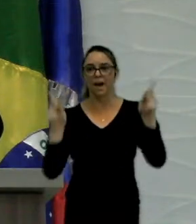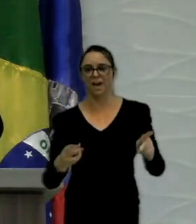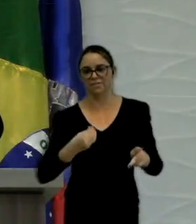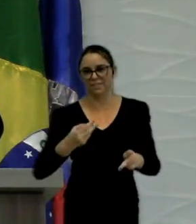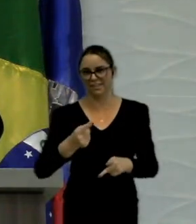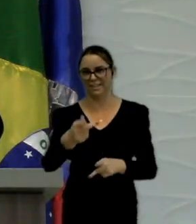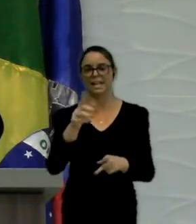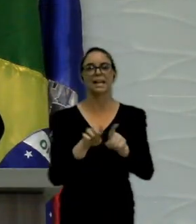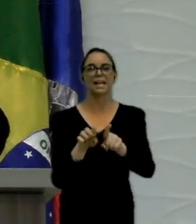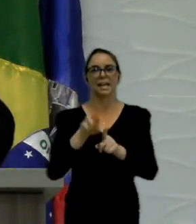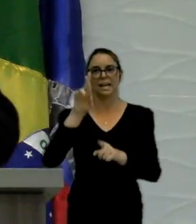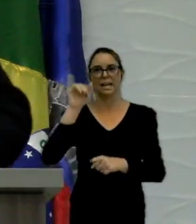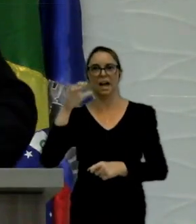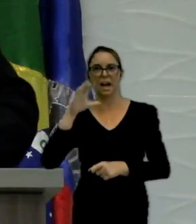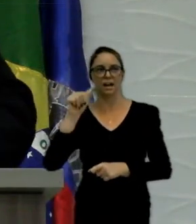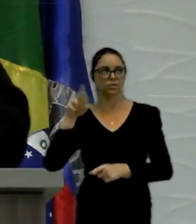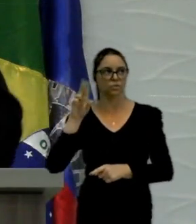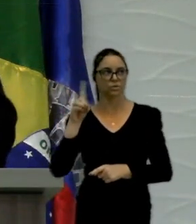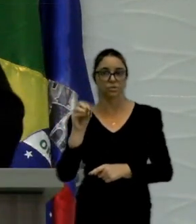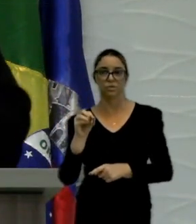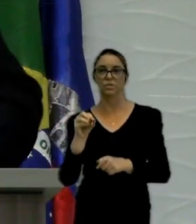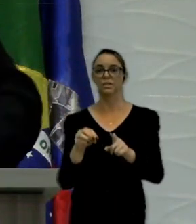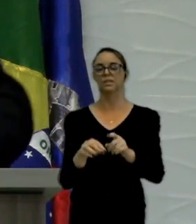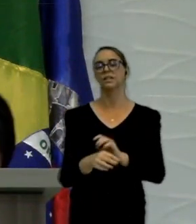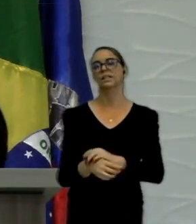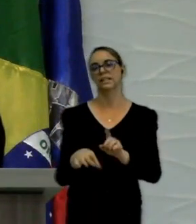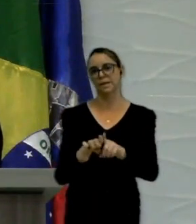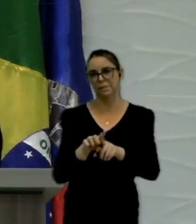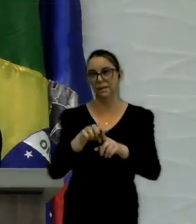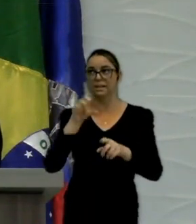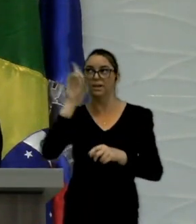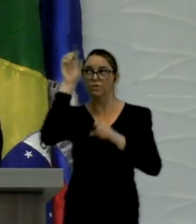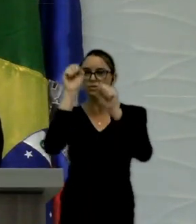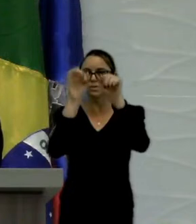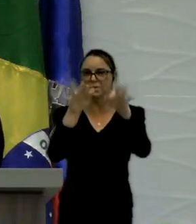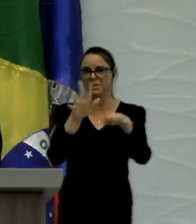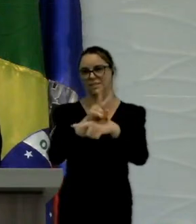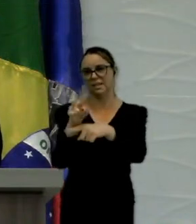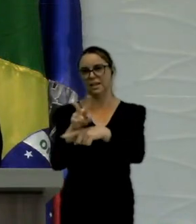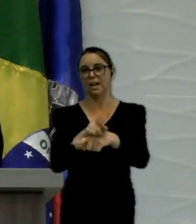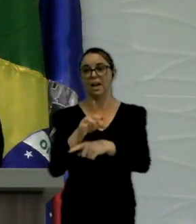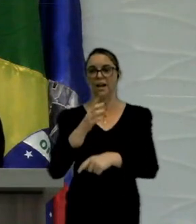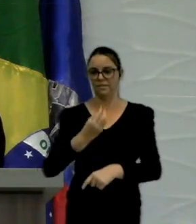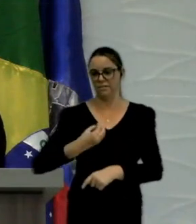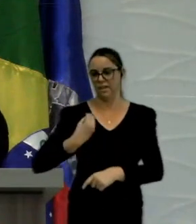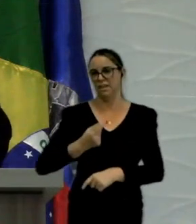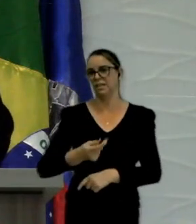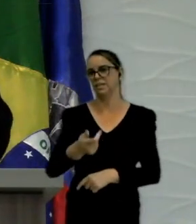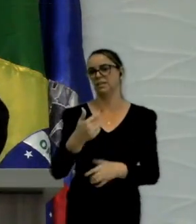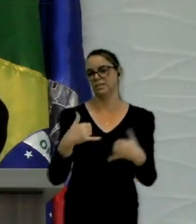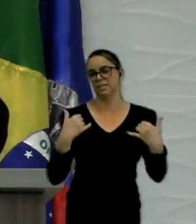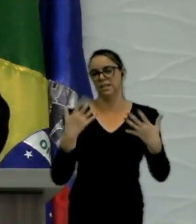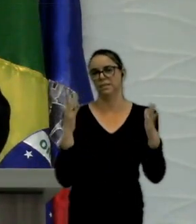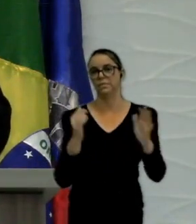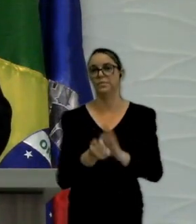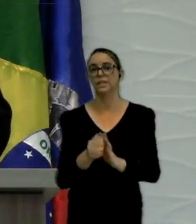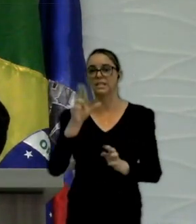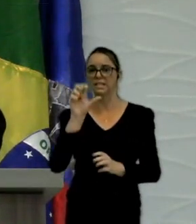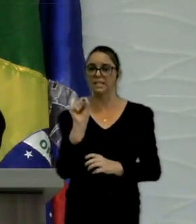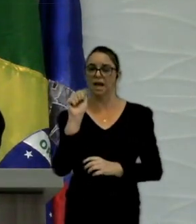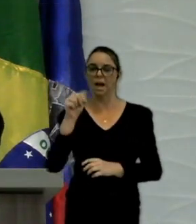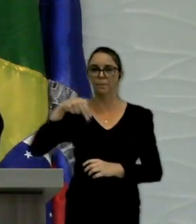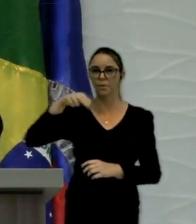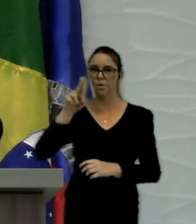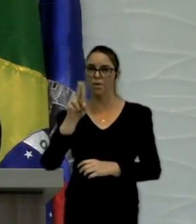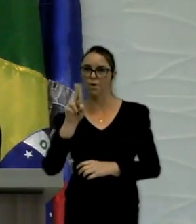da Pamecânica, lá de Zé Almeida, Ricardo Almeida, que Deus te proteja, Ricardo, nessa passagem de aniversário. Samuel Rocha, Isaac, aqui